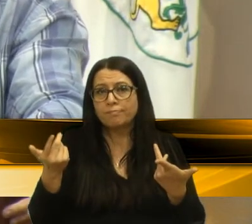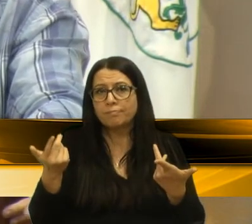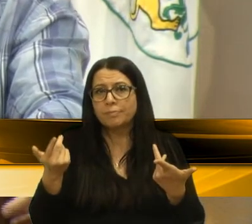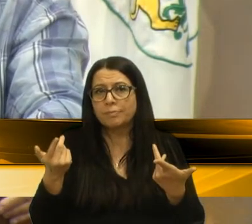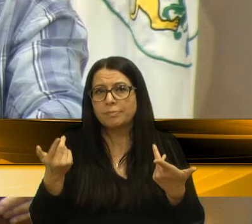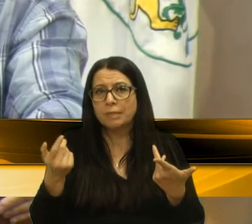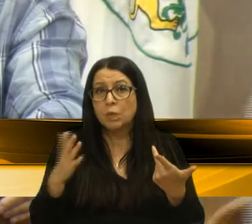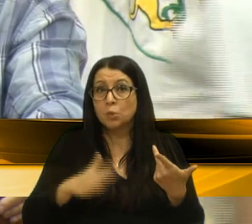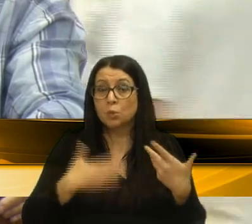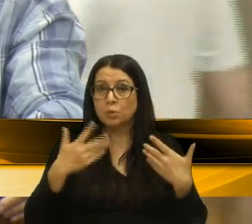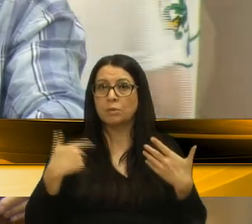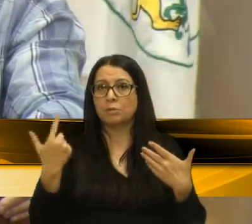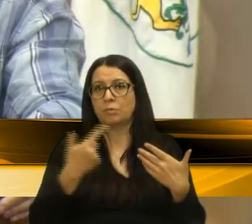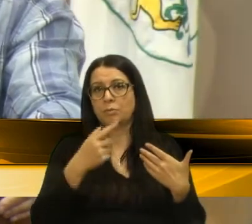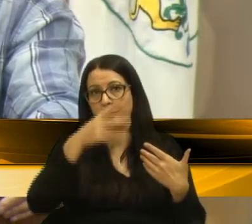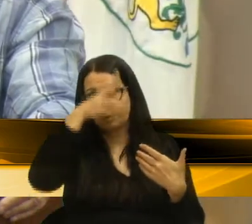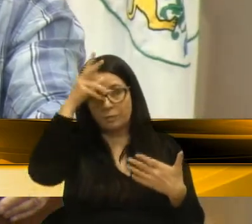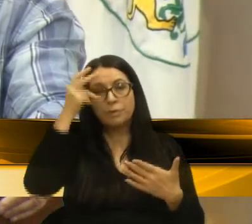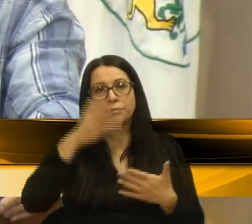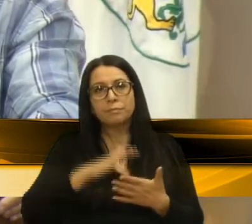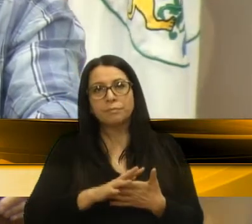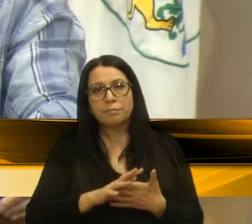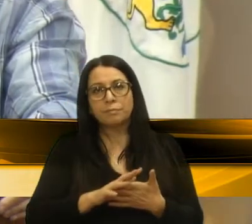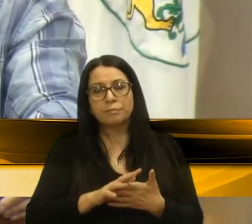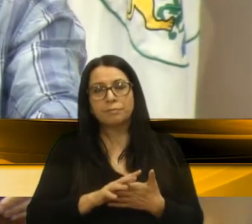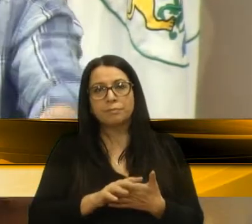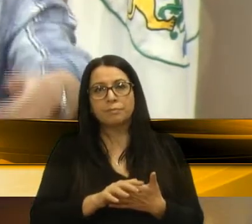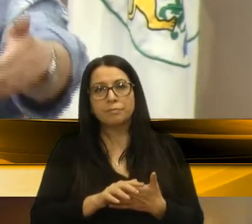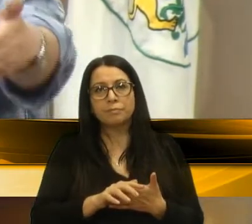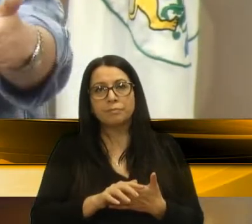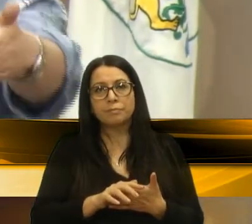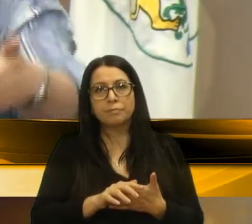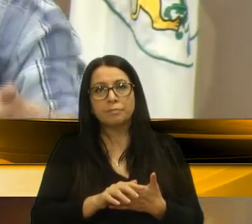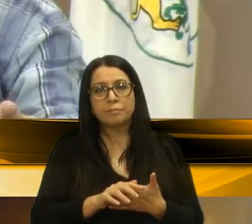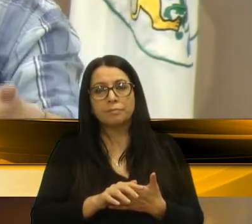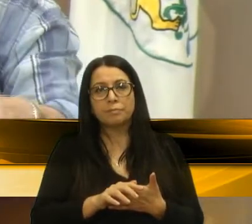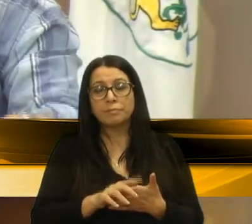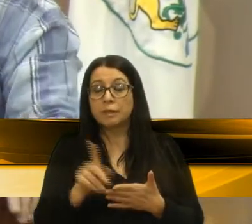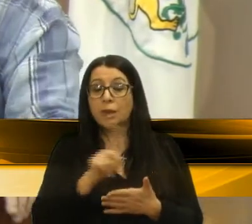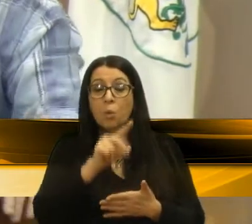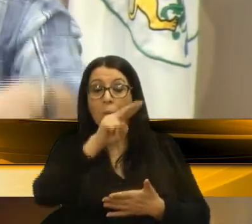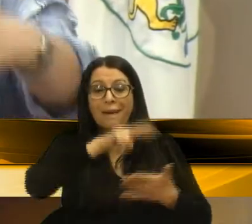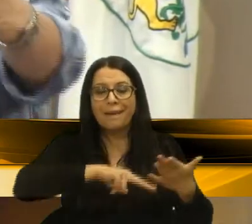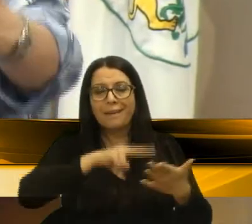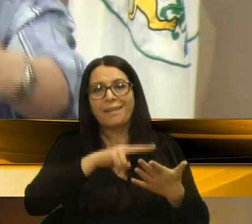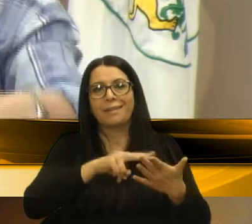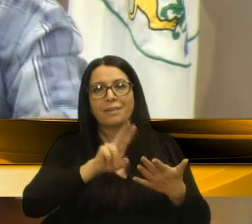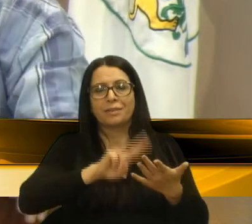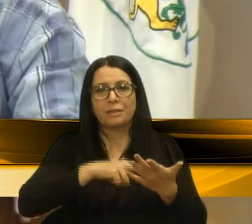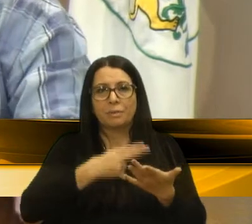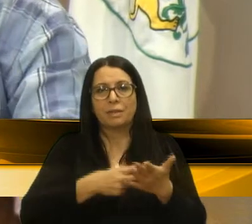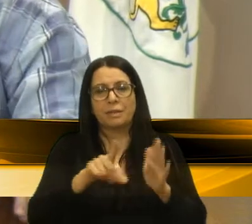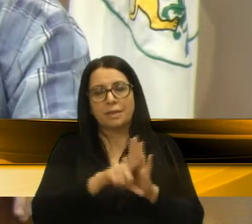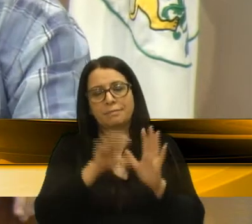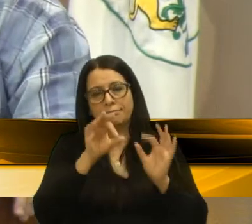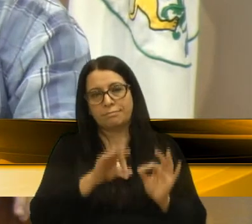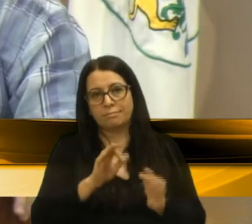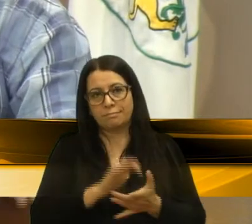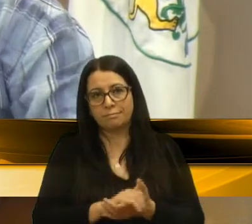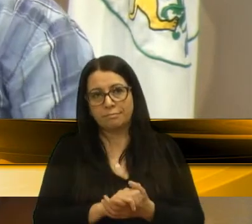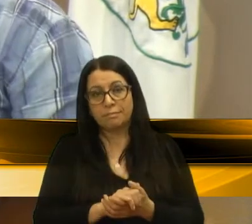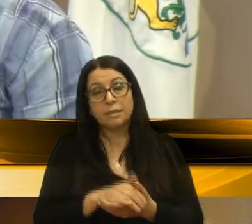de parte do executivo não é de não perder não entrei e interpretá la corretamente